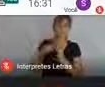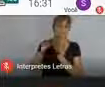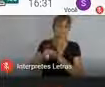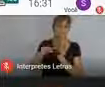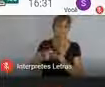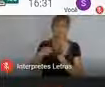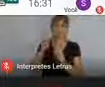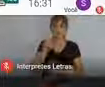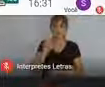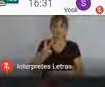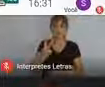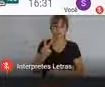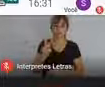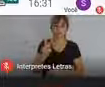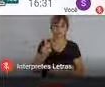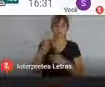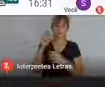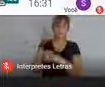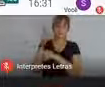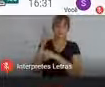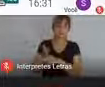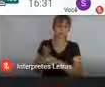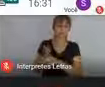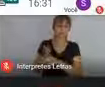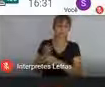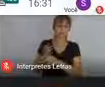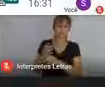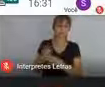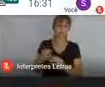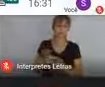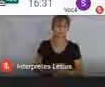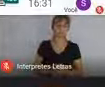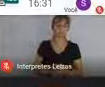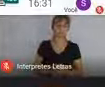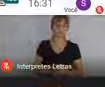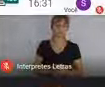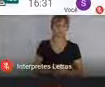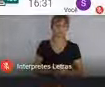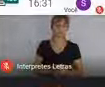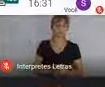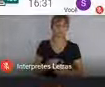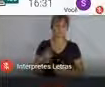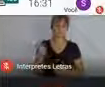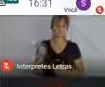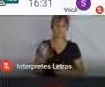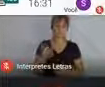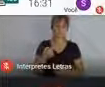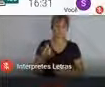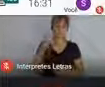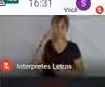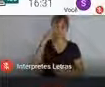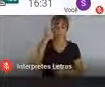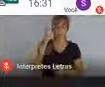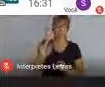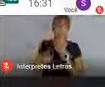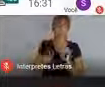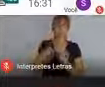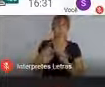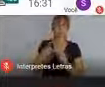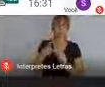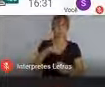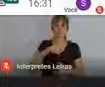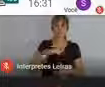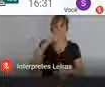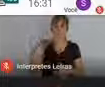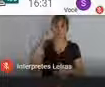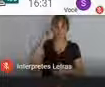do Brasil, né? Então, temos aqui um bom nicho para discutir esse assunto. Nós sabemos que pessoas da região Nordeste, mesmo